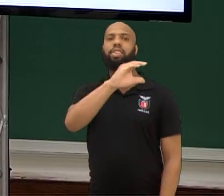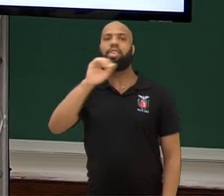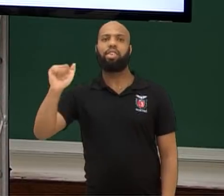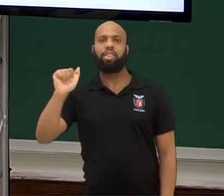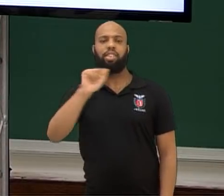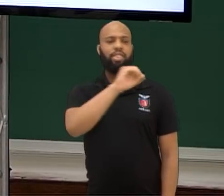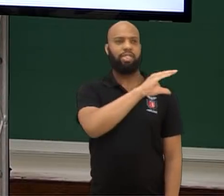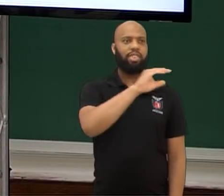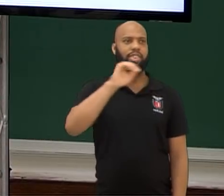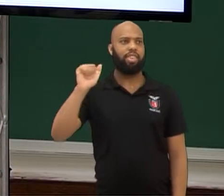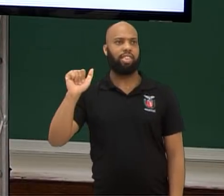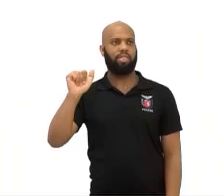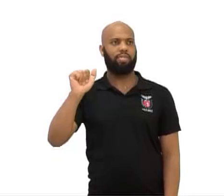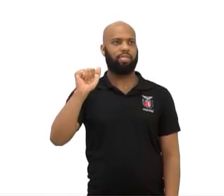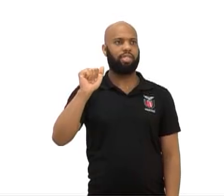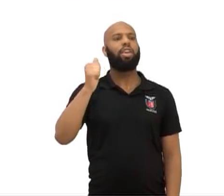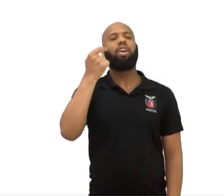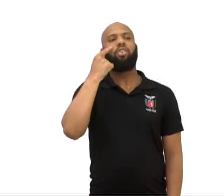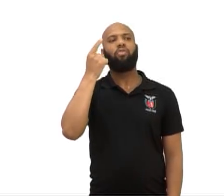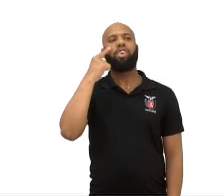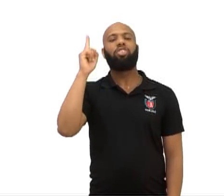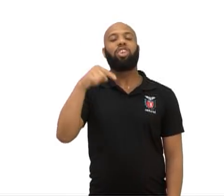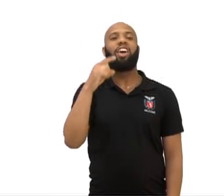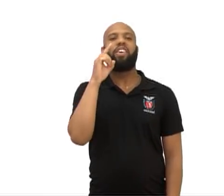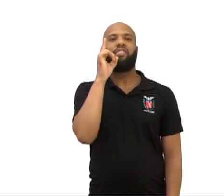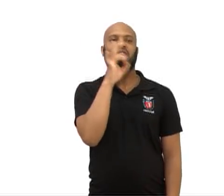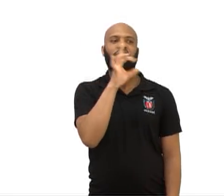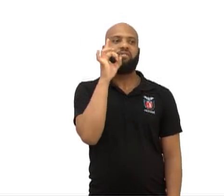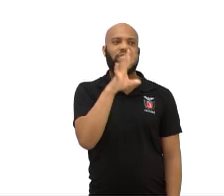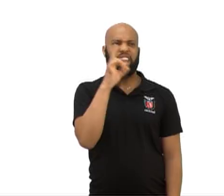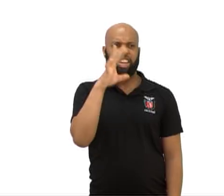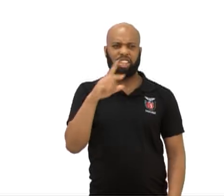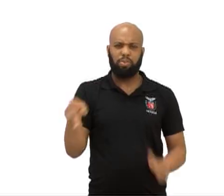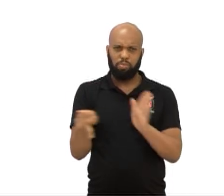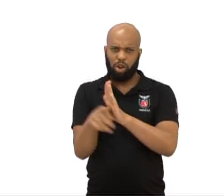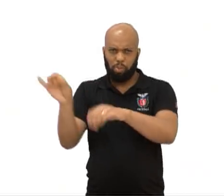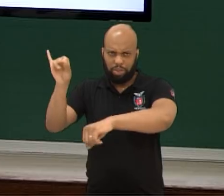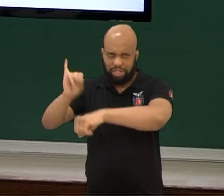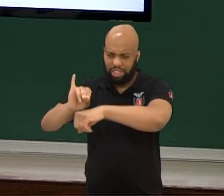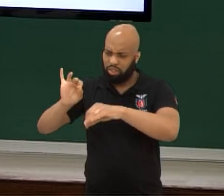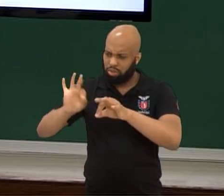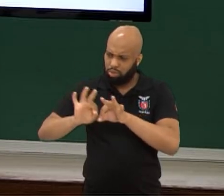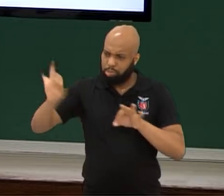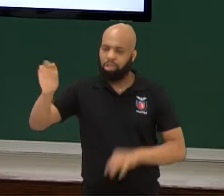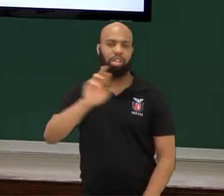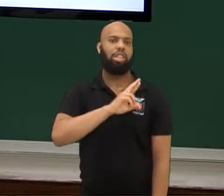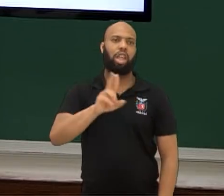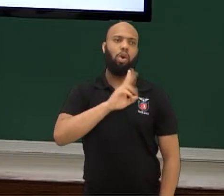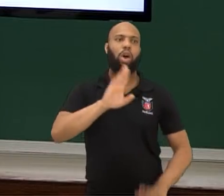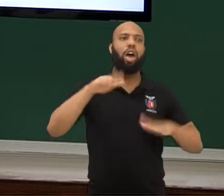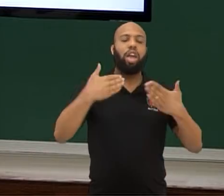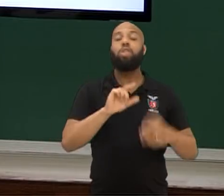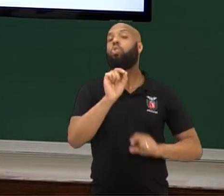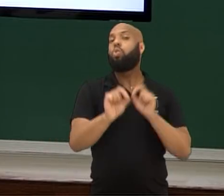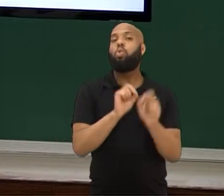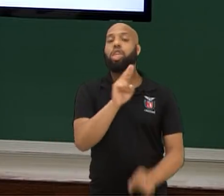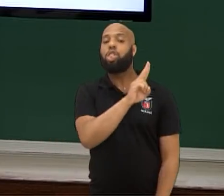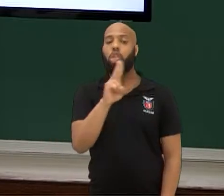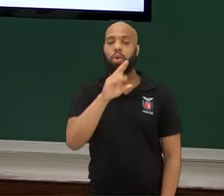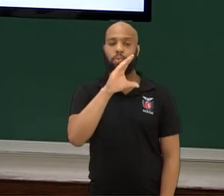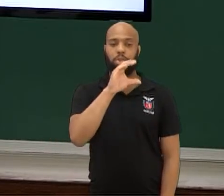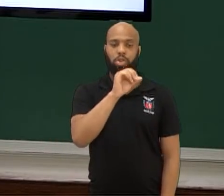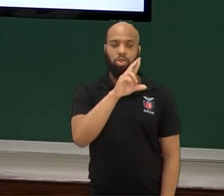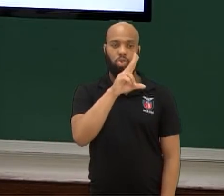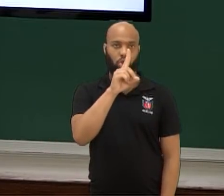é CA? Ele passa pelo centro da circunferência? Não. Então, esse